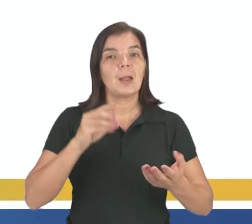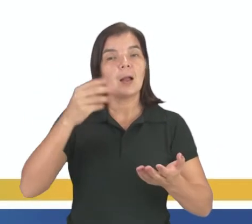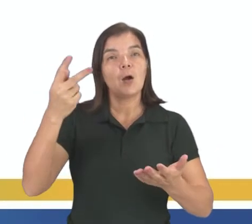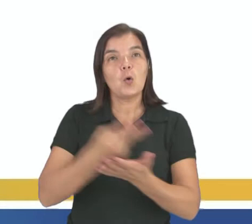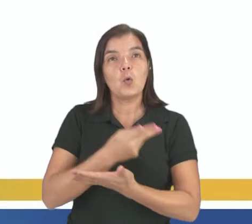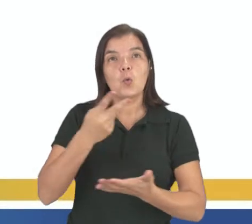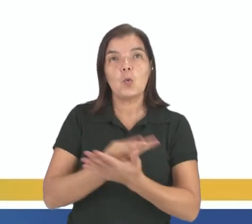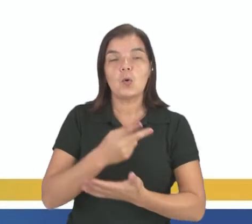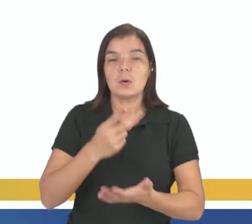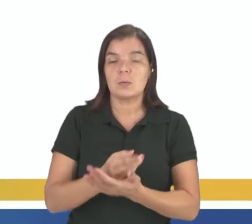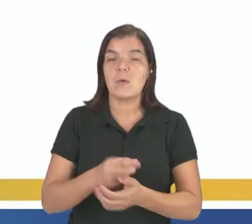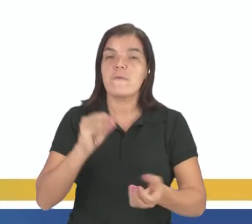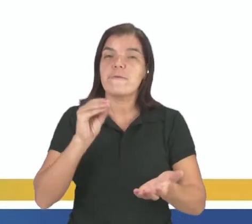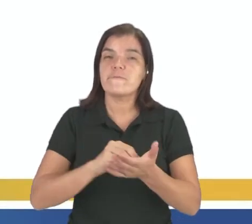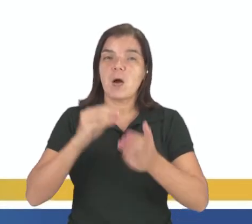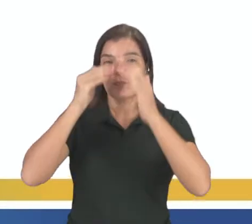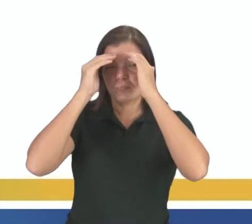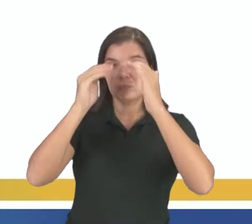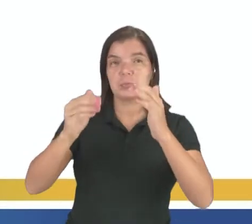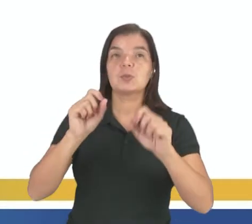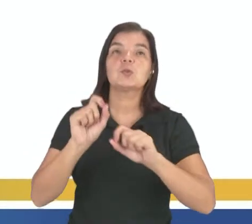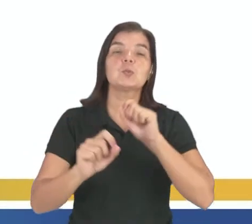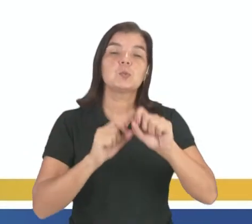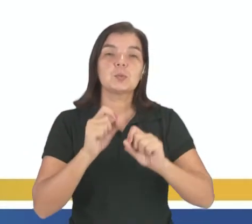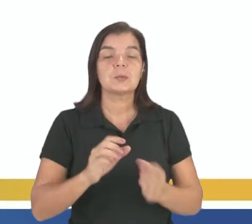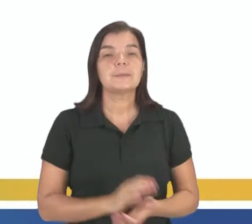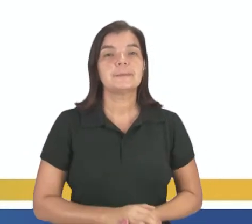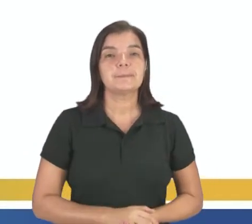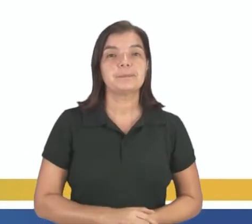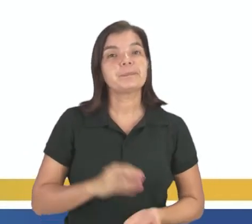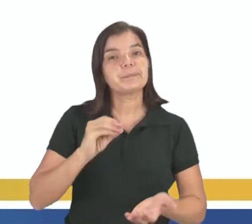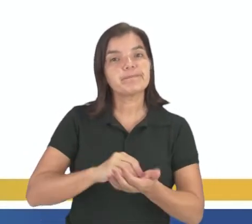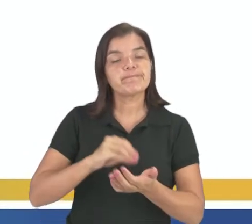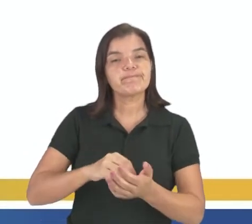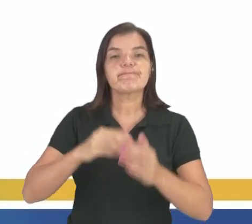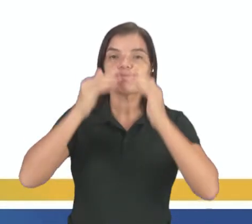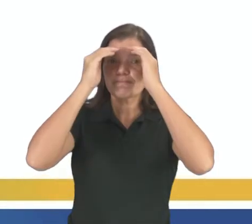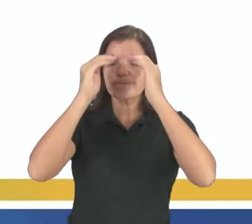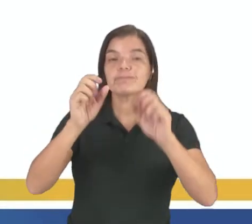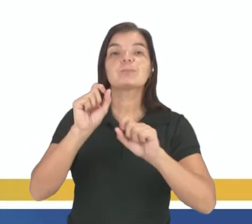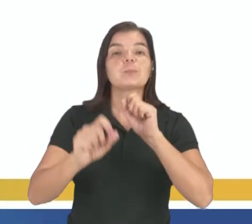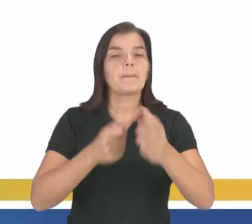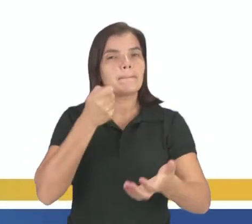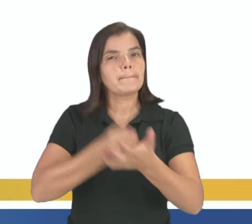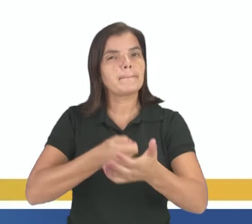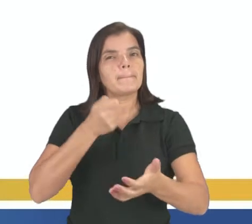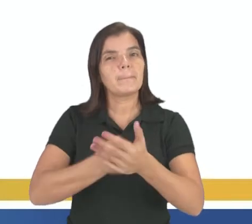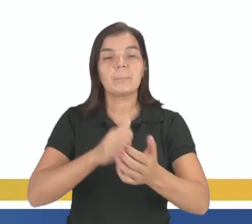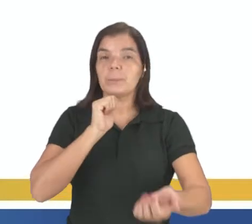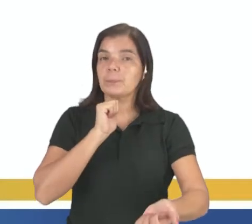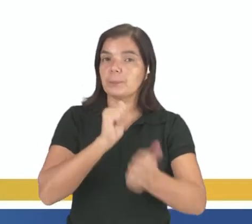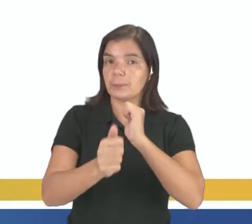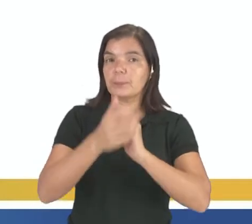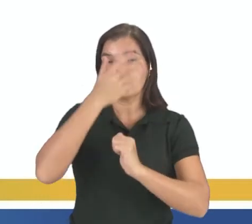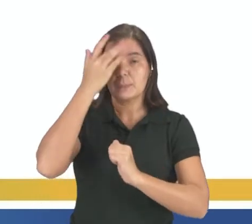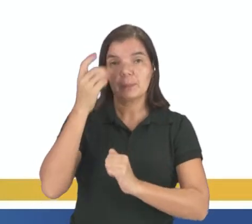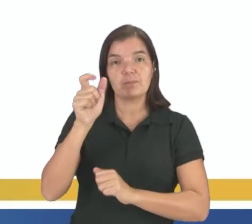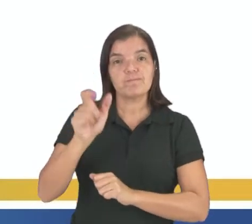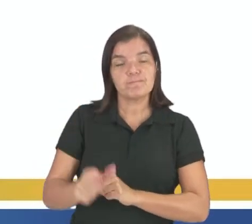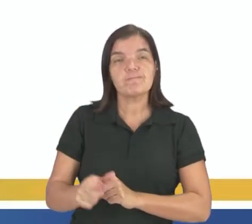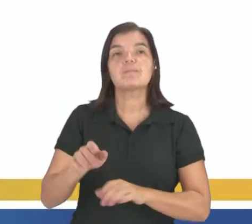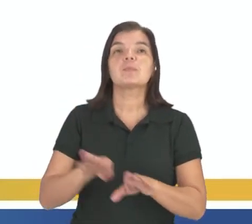faltas Por indisciplina consideram-se faltas e disciplinares com a cobrança dos atletas